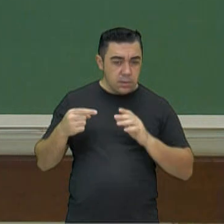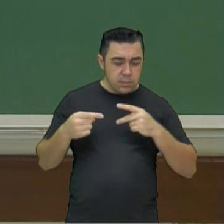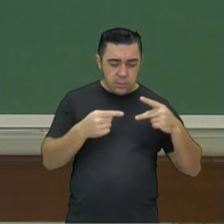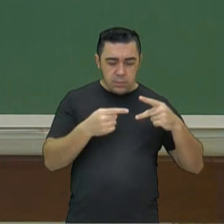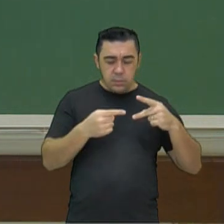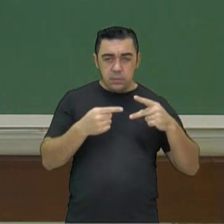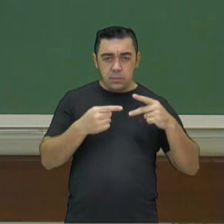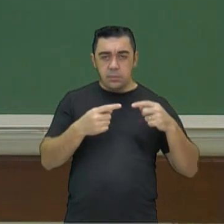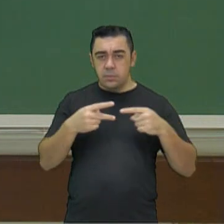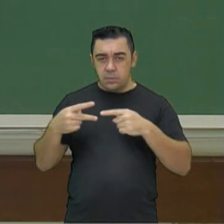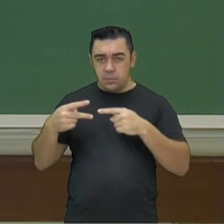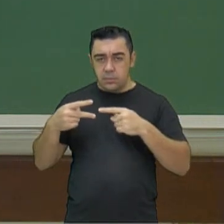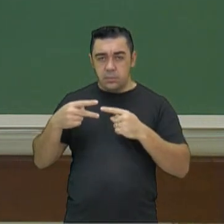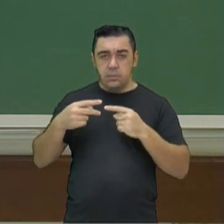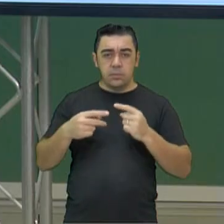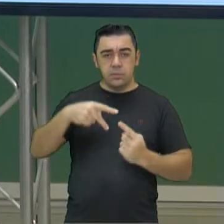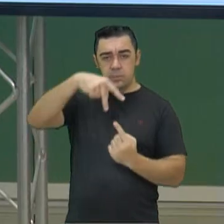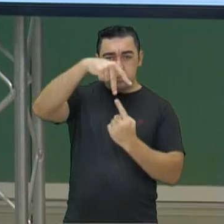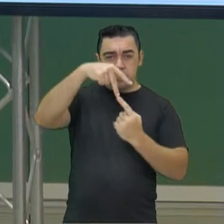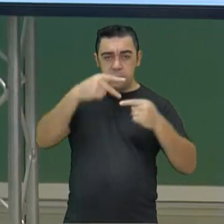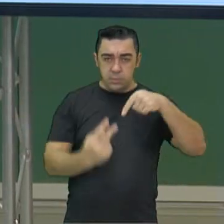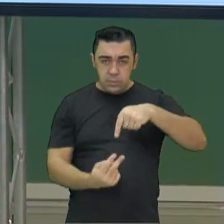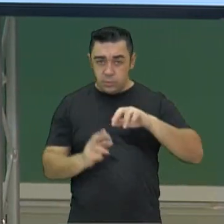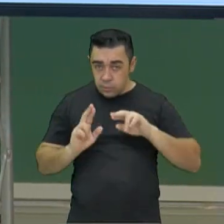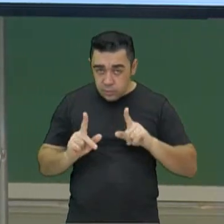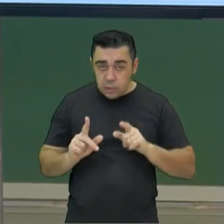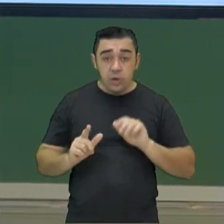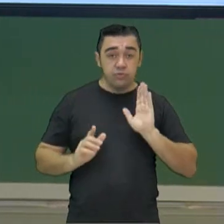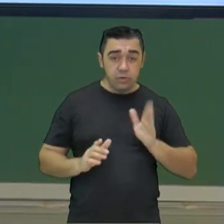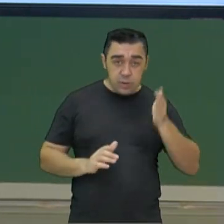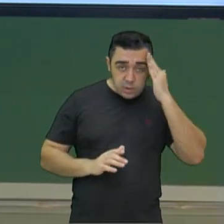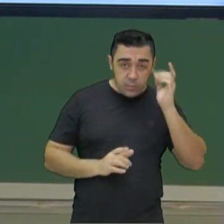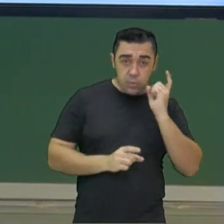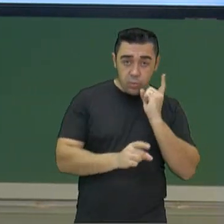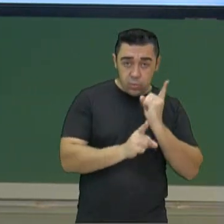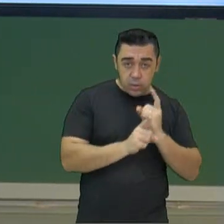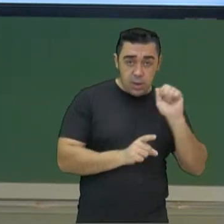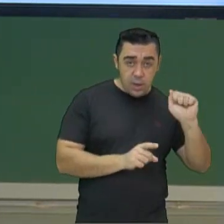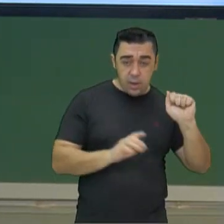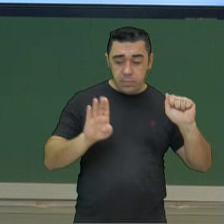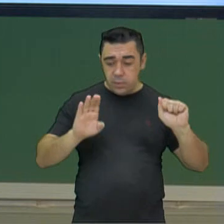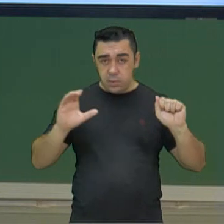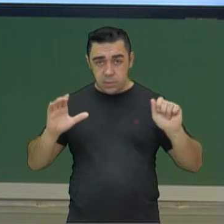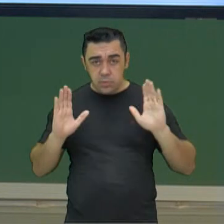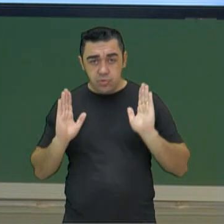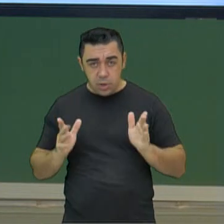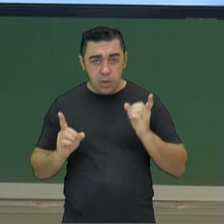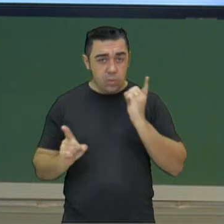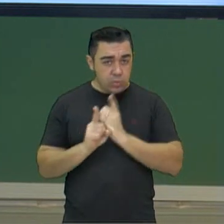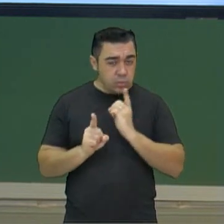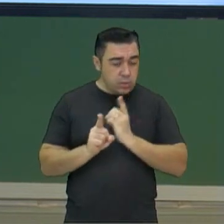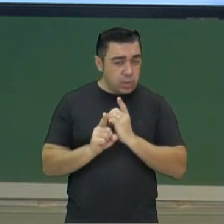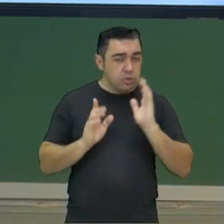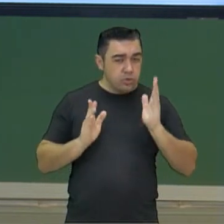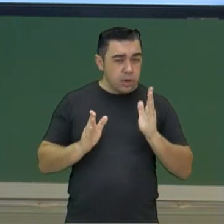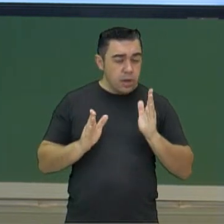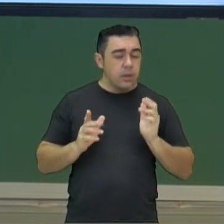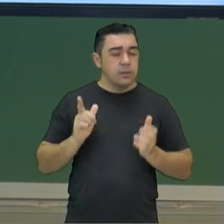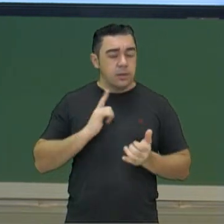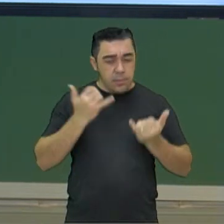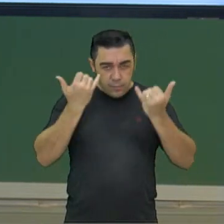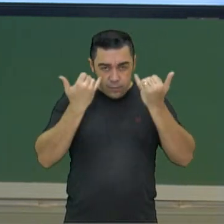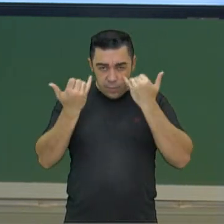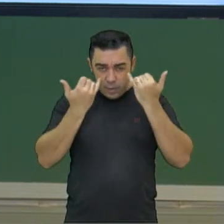A, de B e sei que o eixo maior é paralelo ao eixo Y. Então, já tenho essas